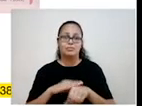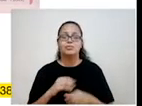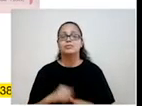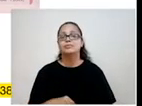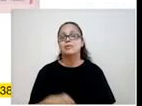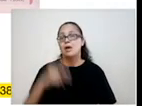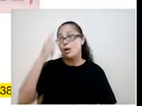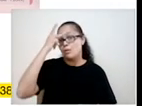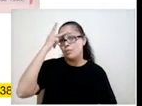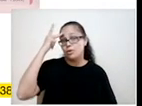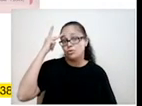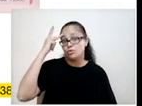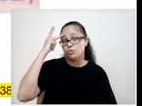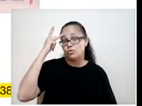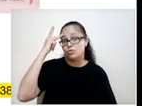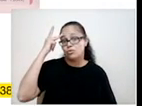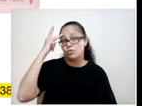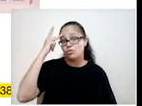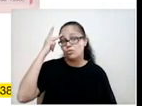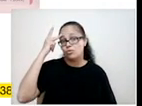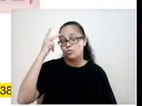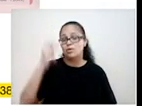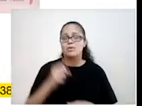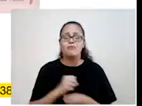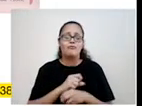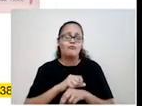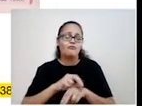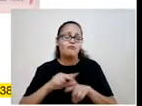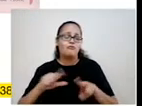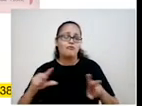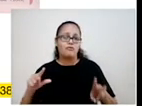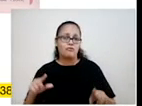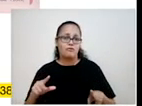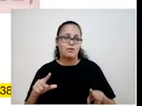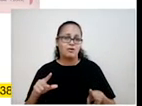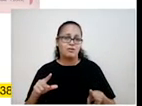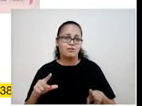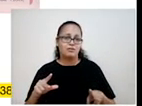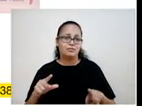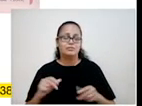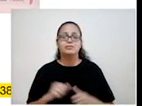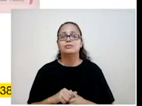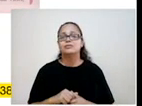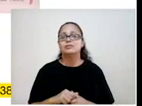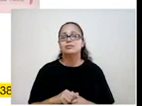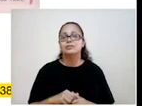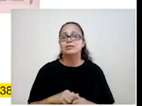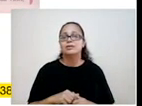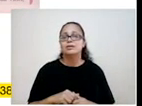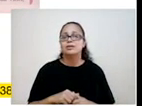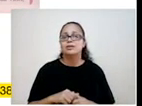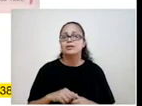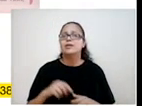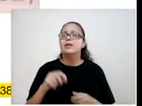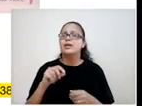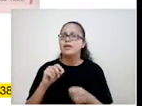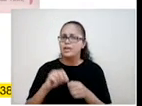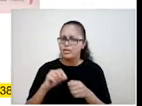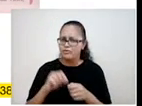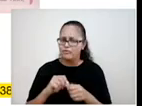era uma pessoa de muitos talentos e se esforçou para realizar todos eles e muito